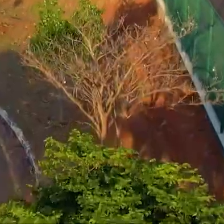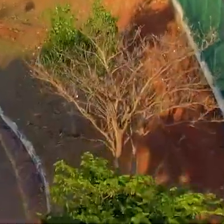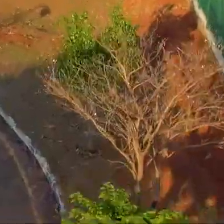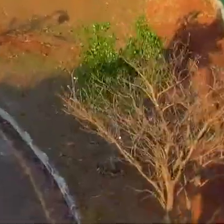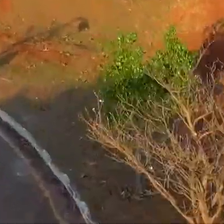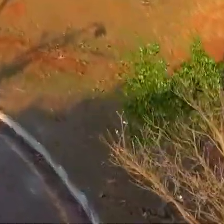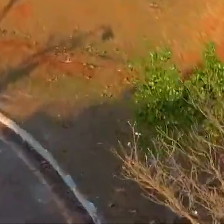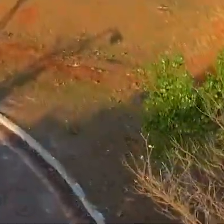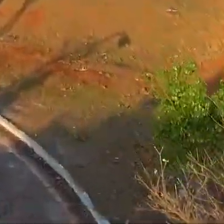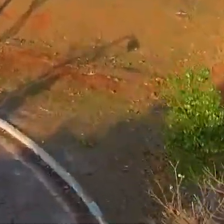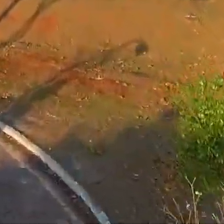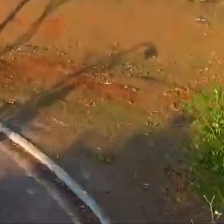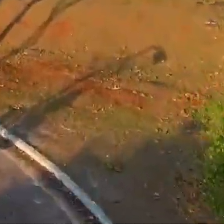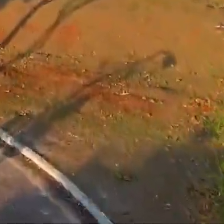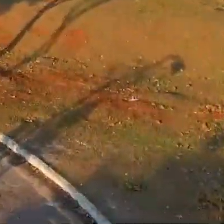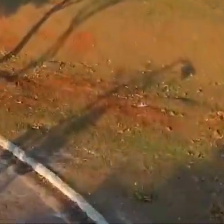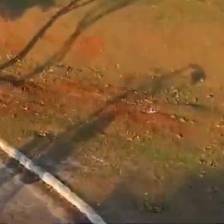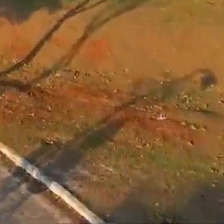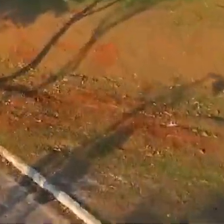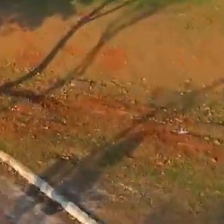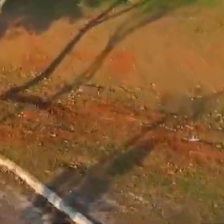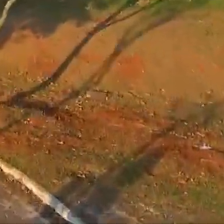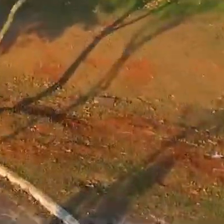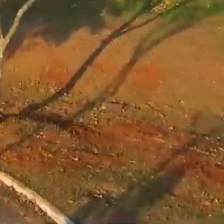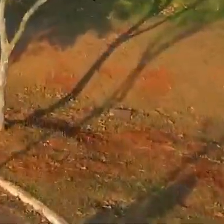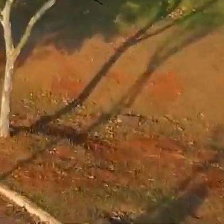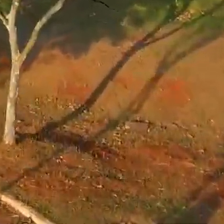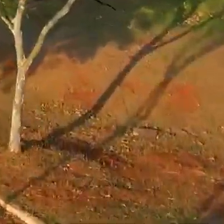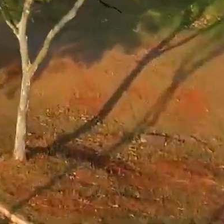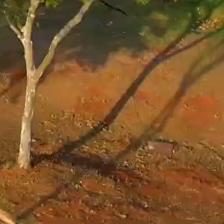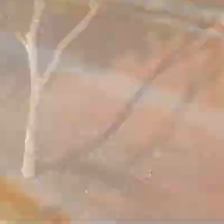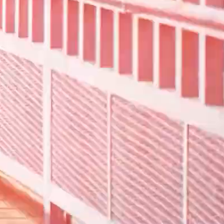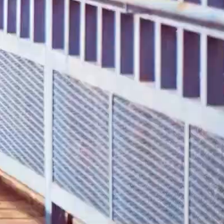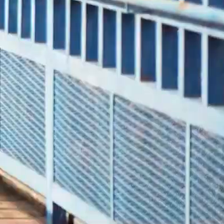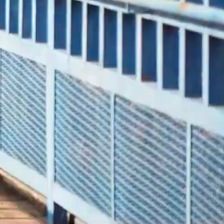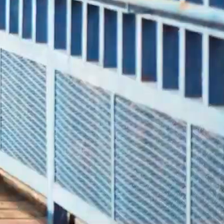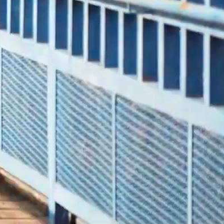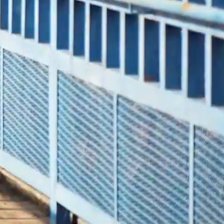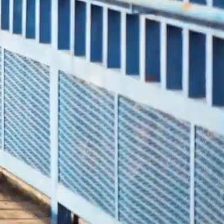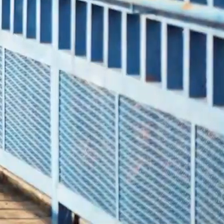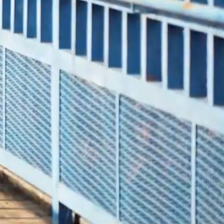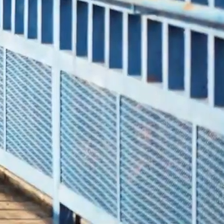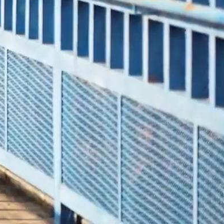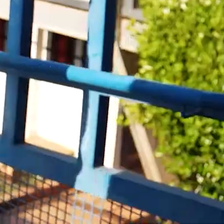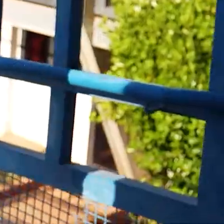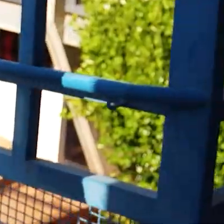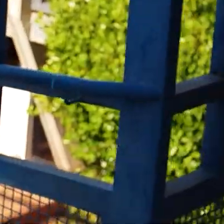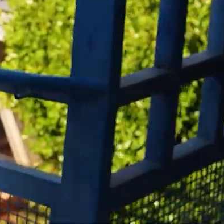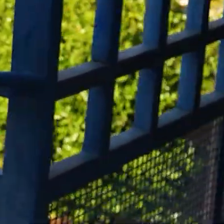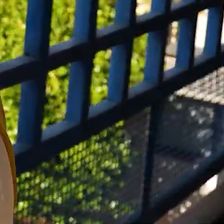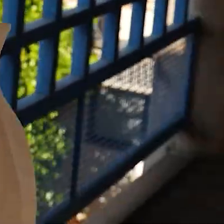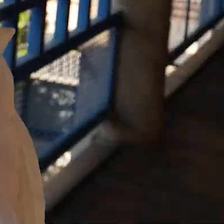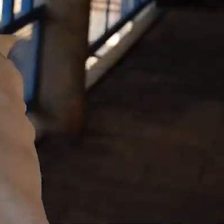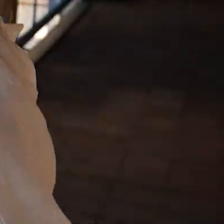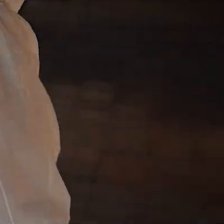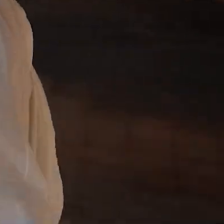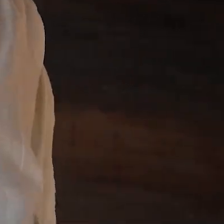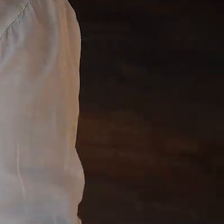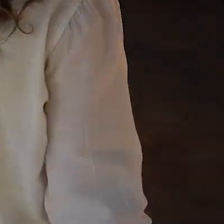ideias e suas histórias vão muito além dos muros da universidade. Cada pessoa deve ser